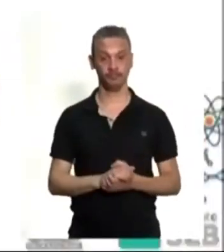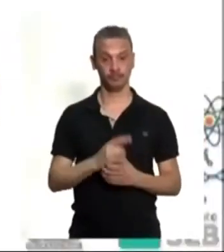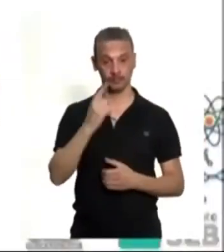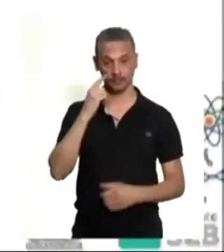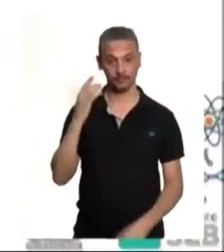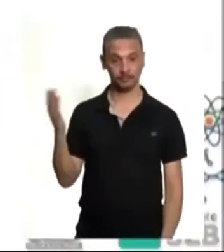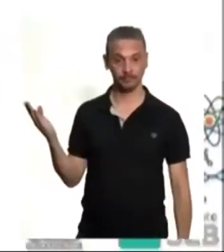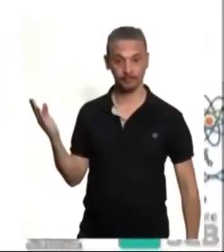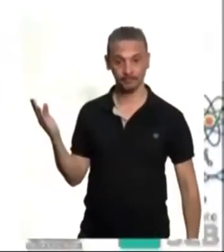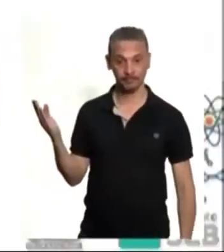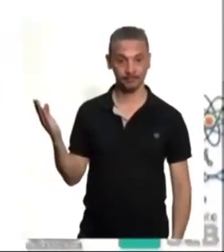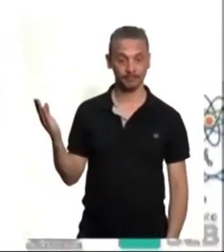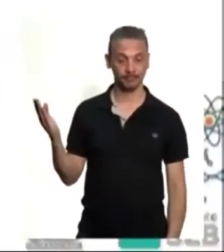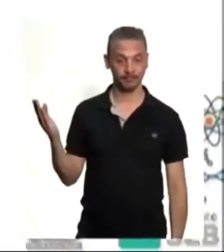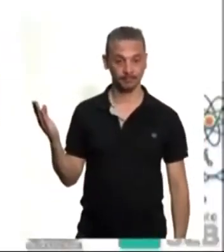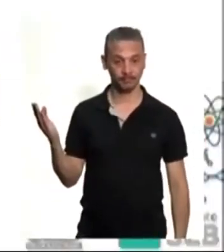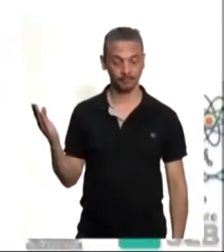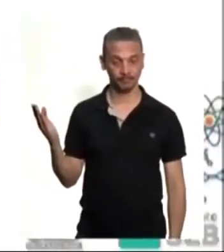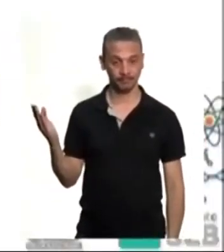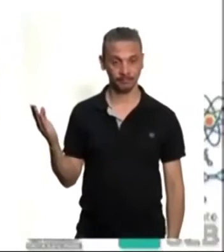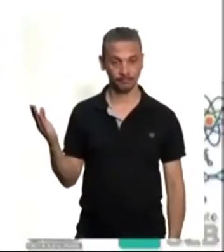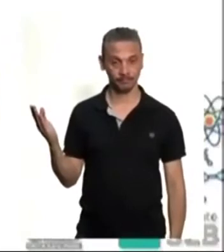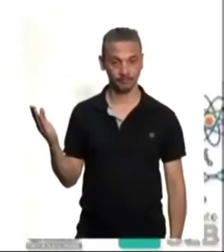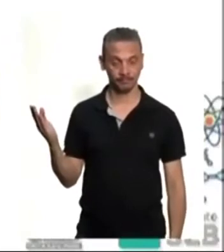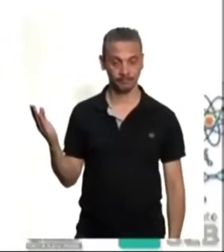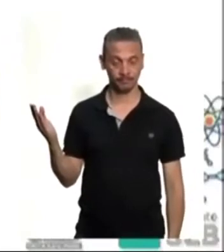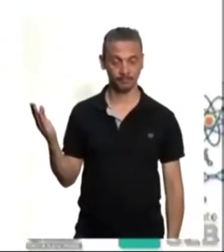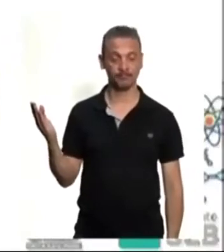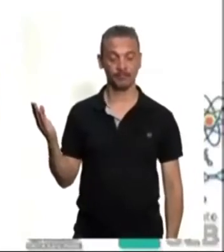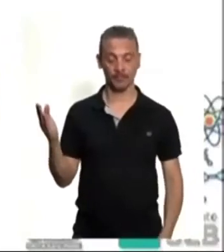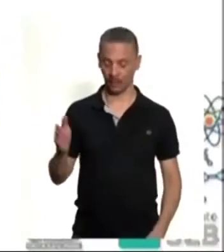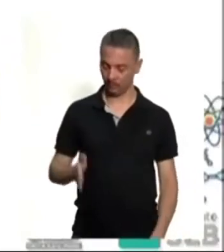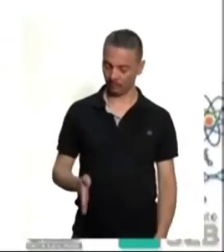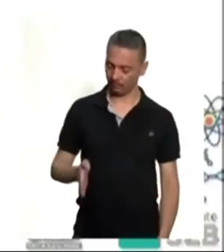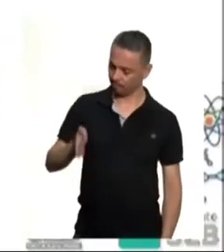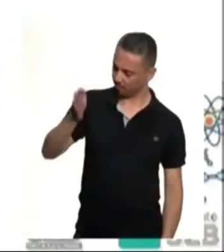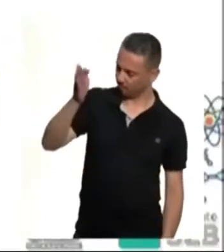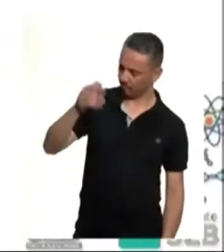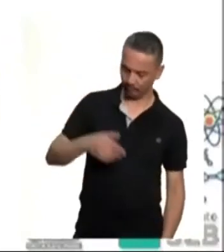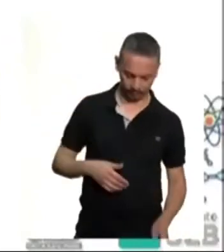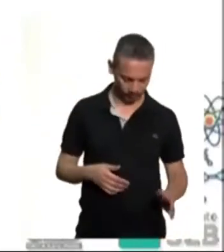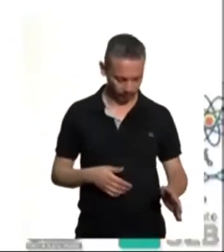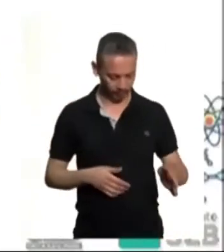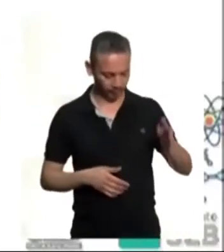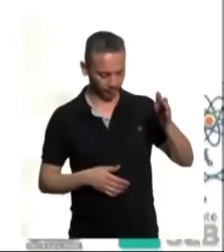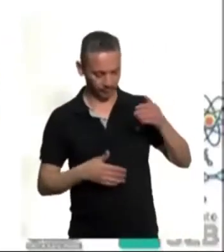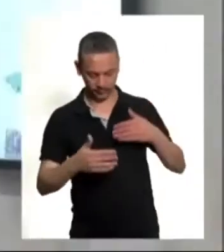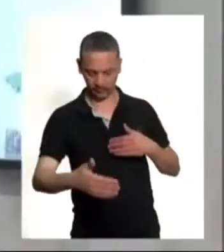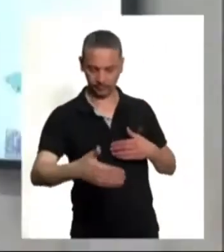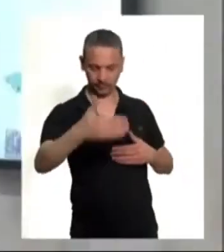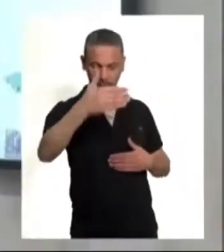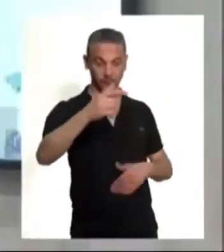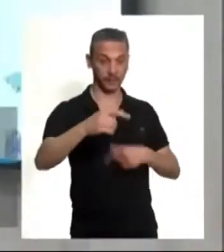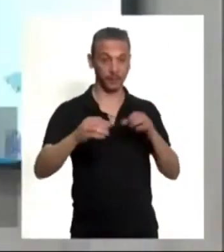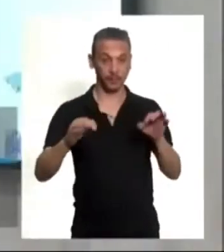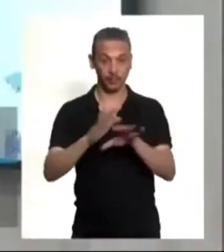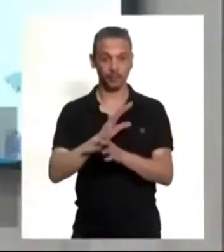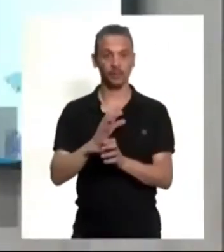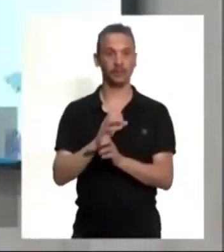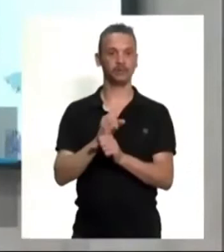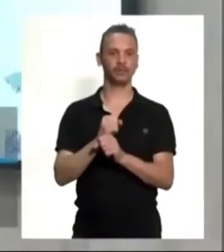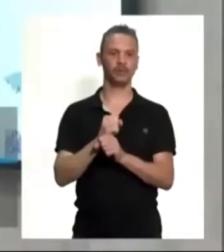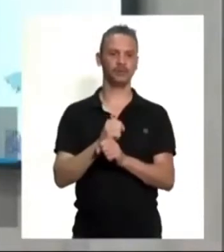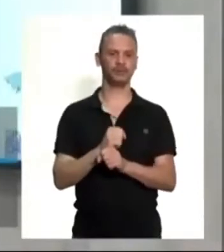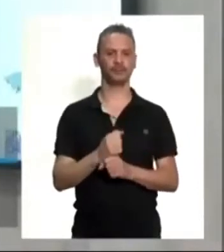para calcular a área lateral, você faz assim, ó. Você vai calculando a área de face por face e soma. Olha para mim. Aí você vai falar, poxa,